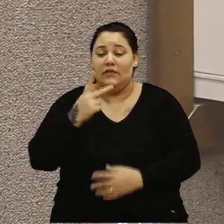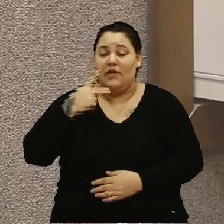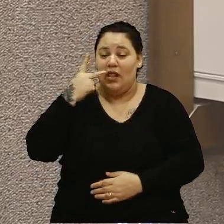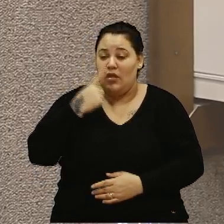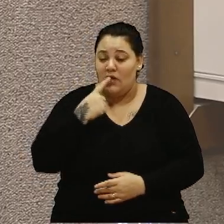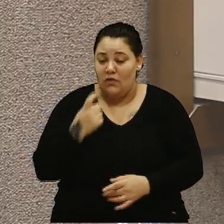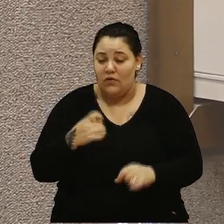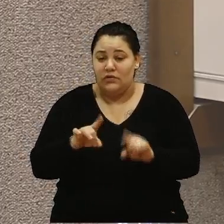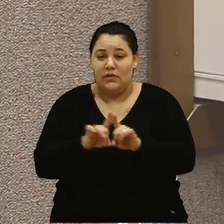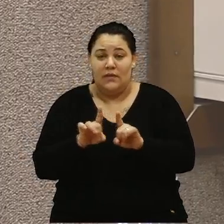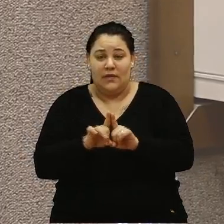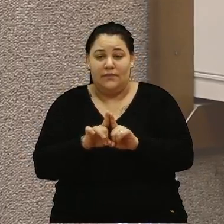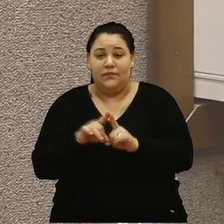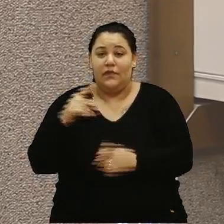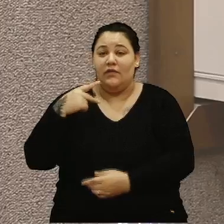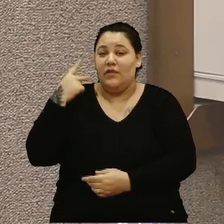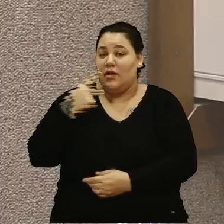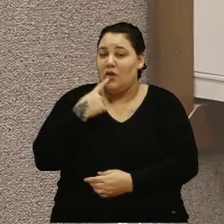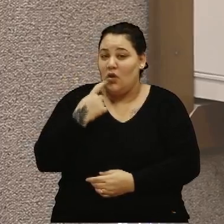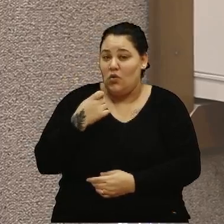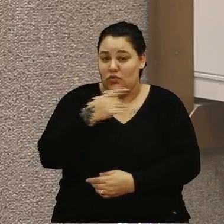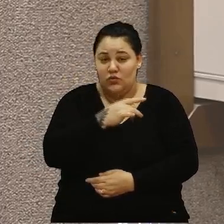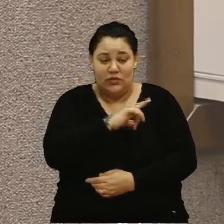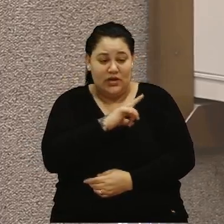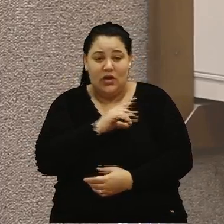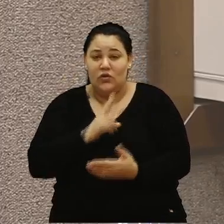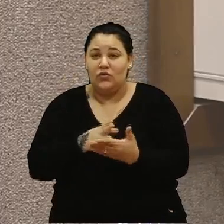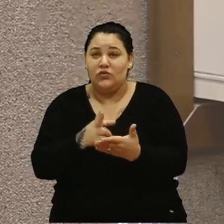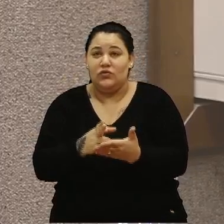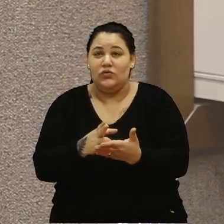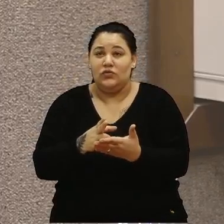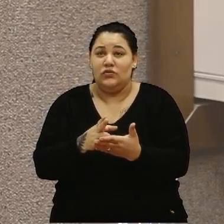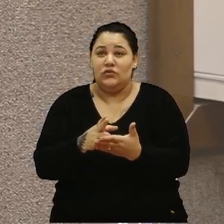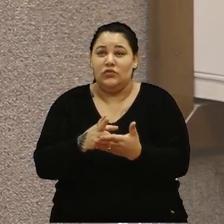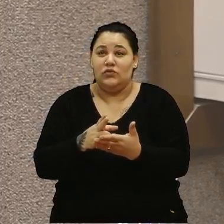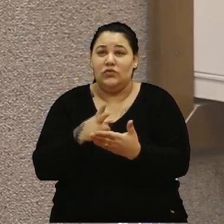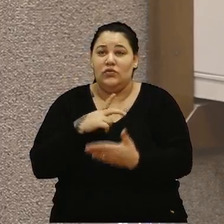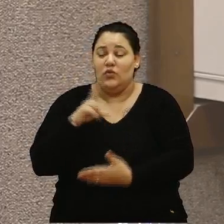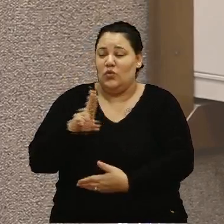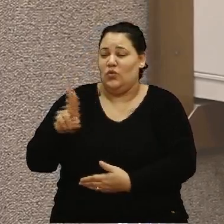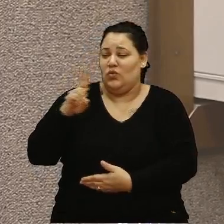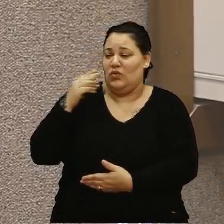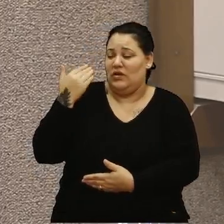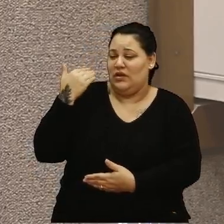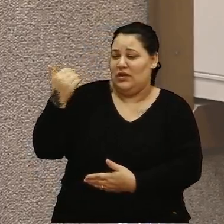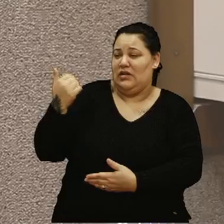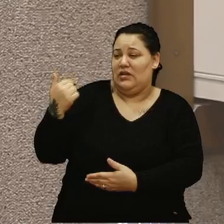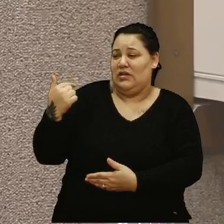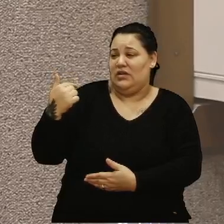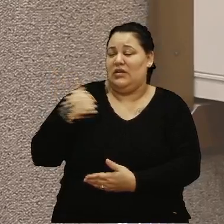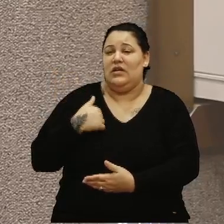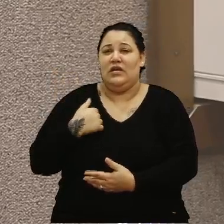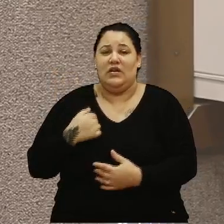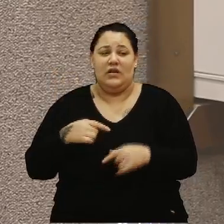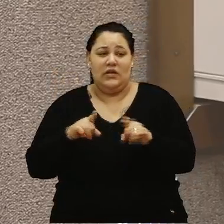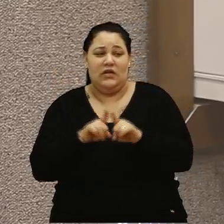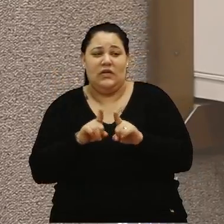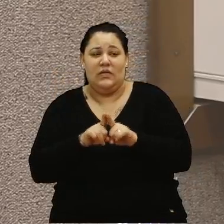Rose. Vereadora Rose, a senhora tem seguidamente me usado de escadinha, tá? Defenda seus projetos,